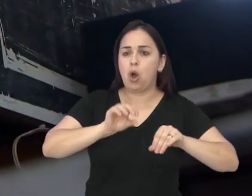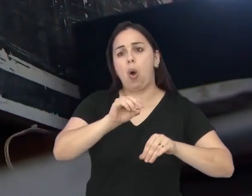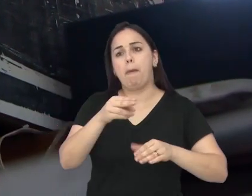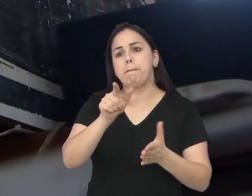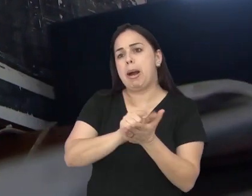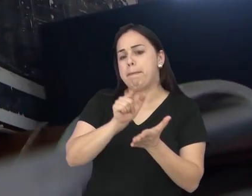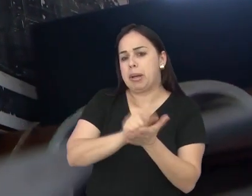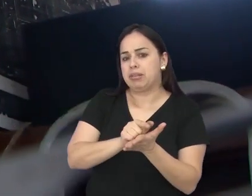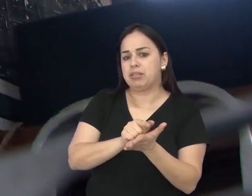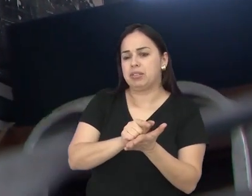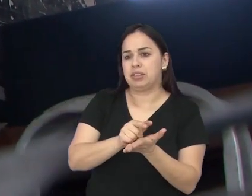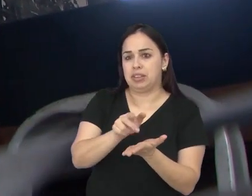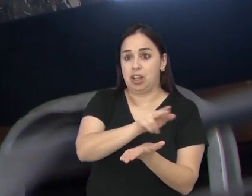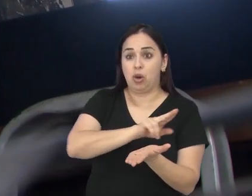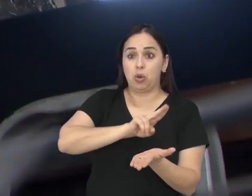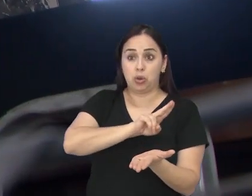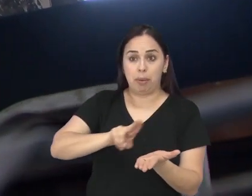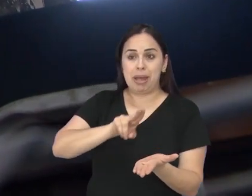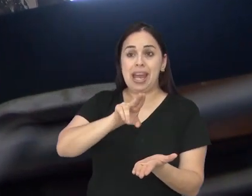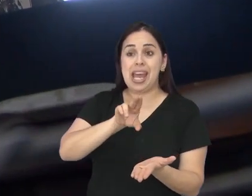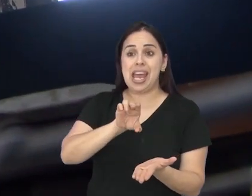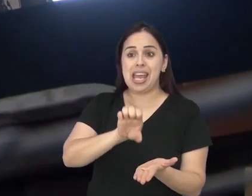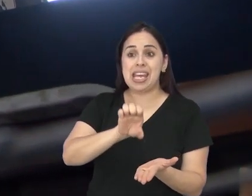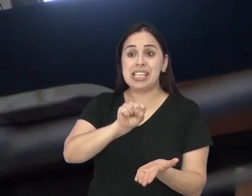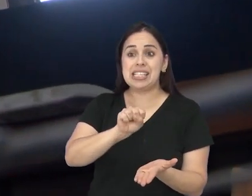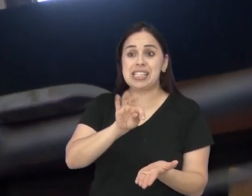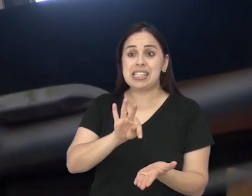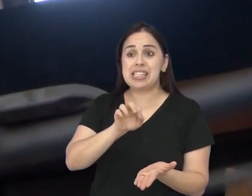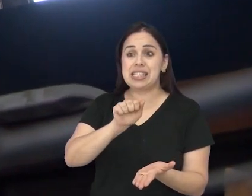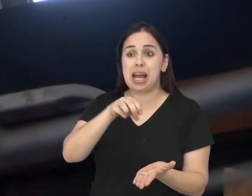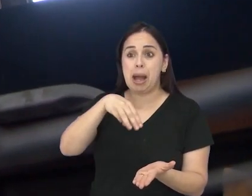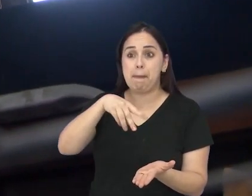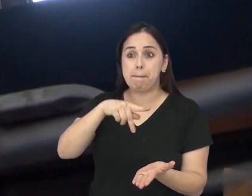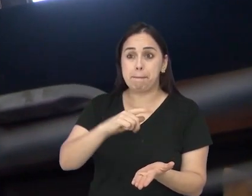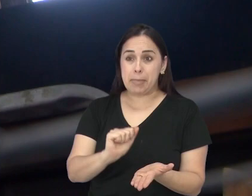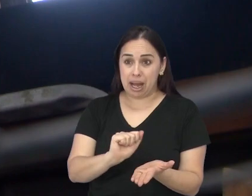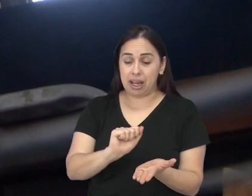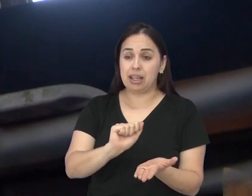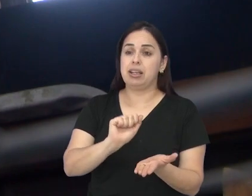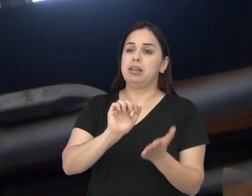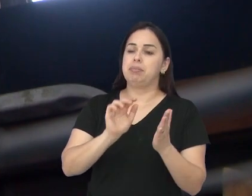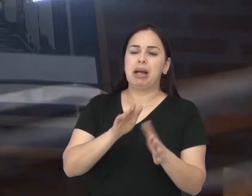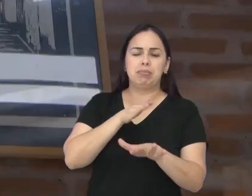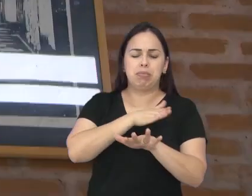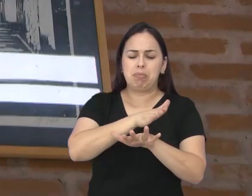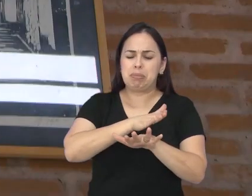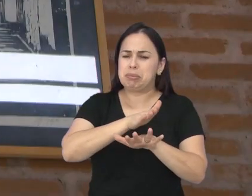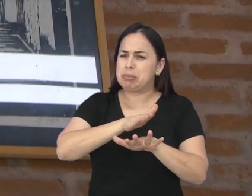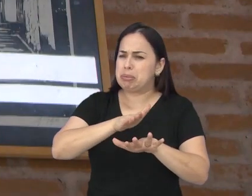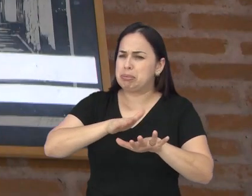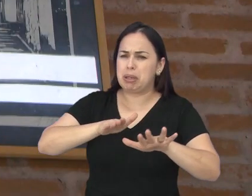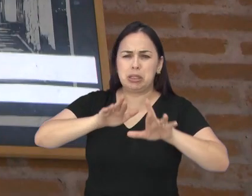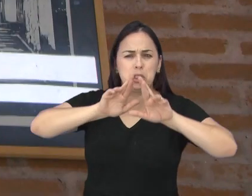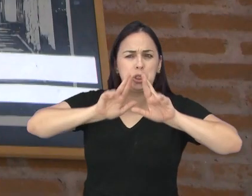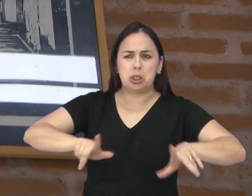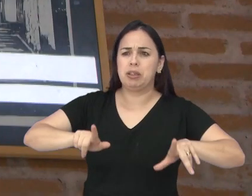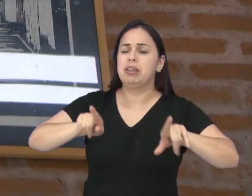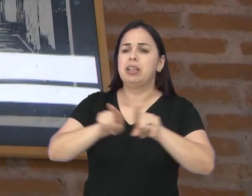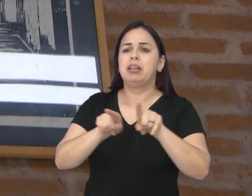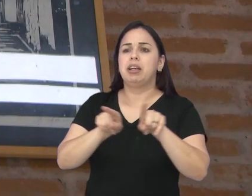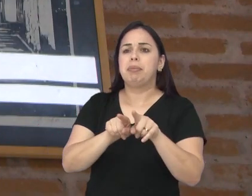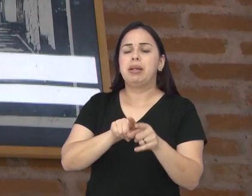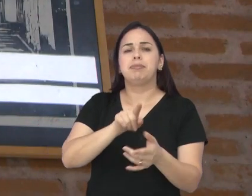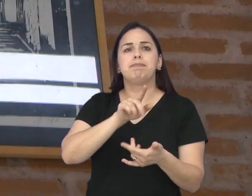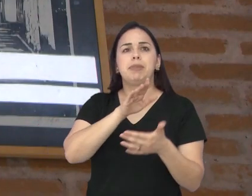ele chama-se estampa. A gente chama gravura tudo, a gente chama gravura o resultado final, a gente chama gravura o processo, a gente chama